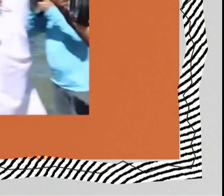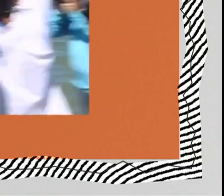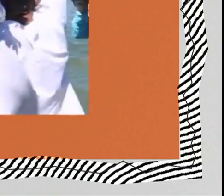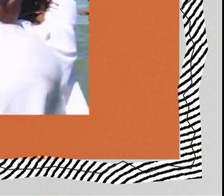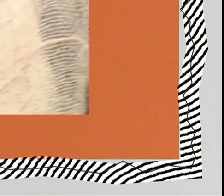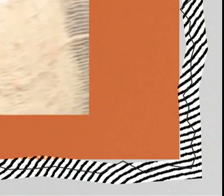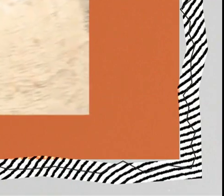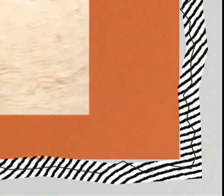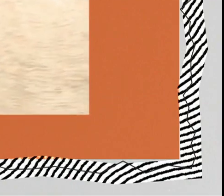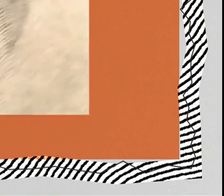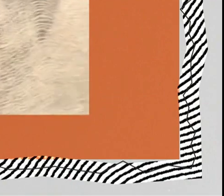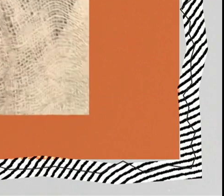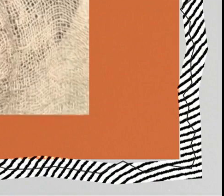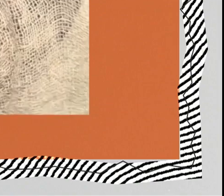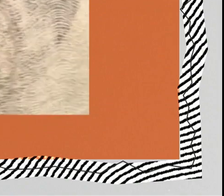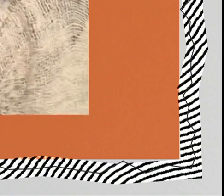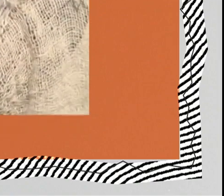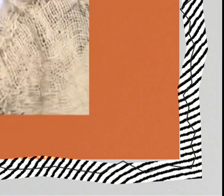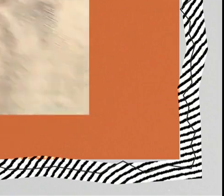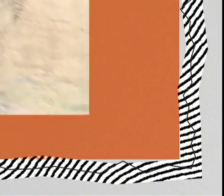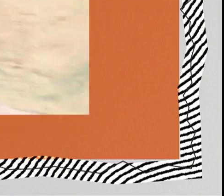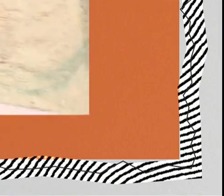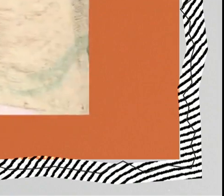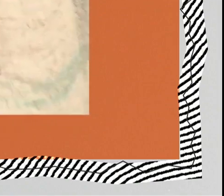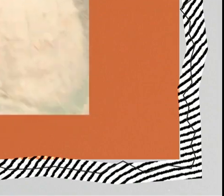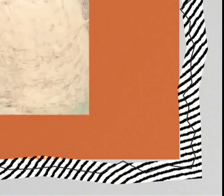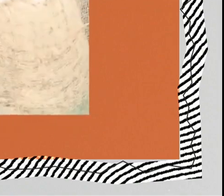pai, pote, saudação.